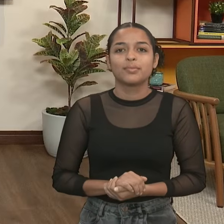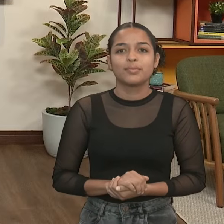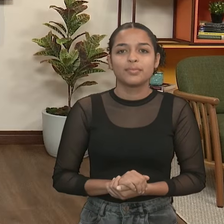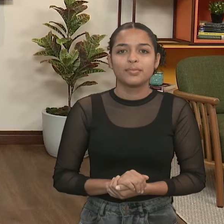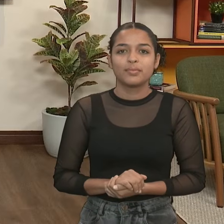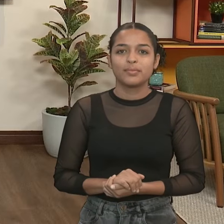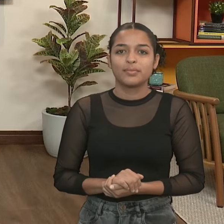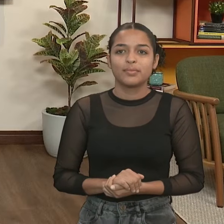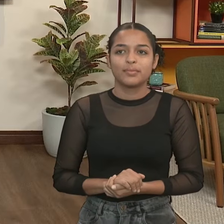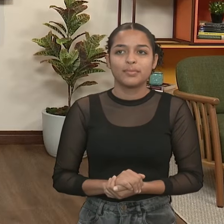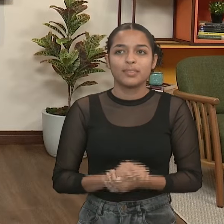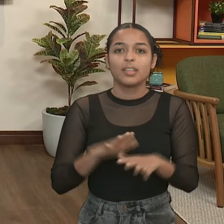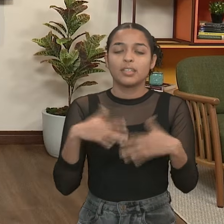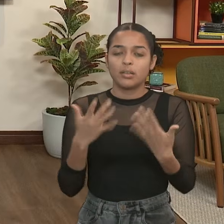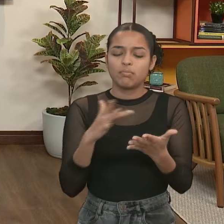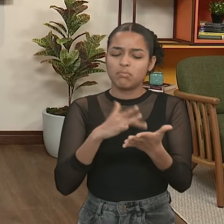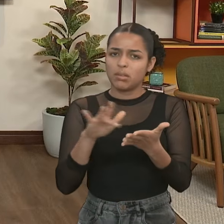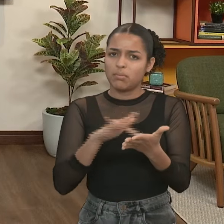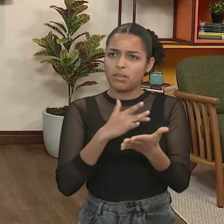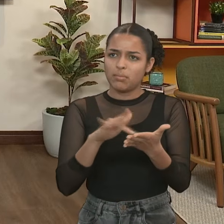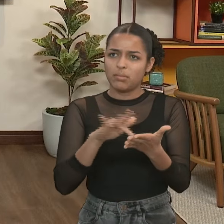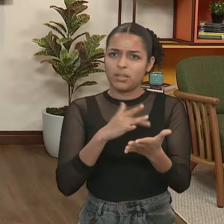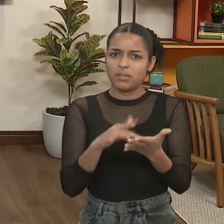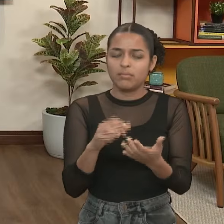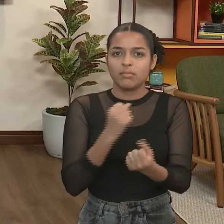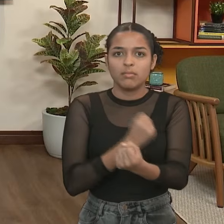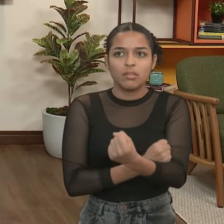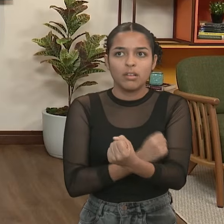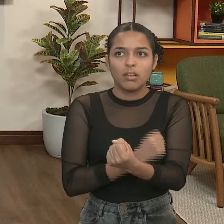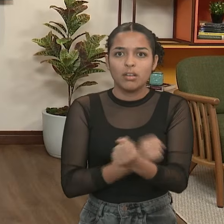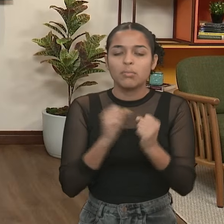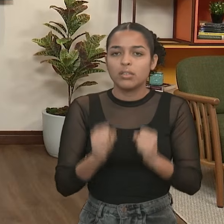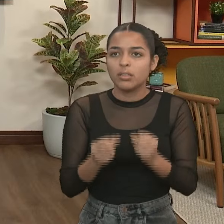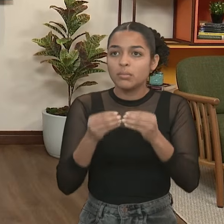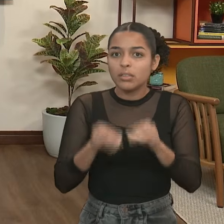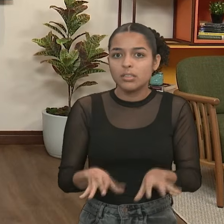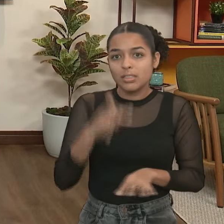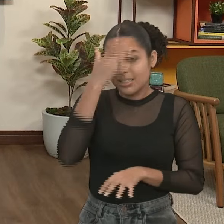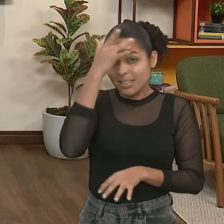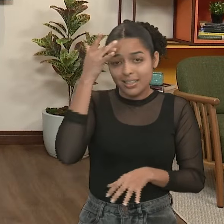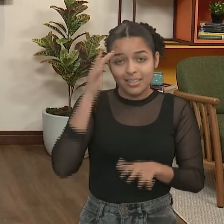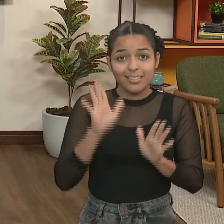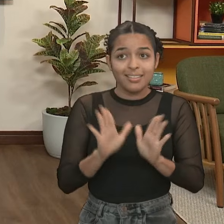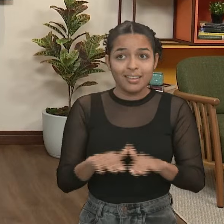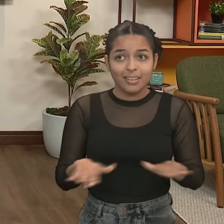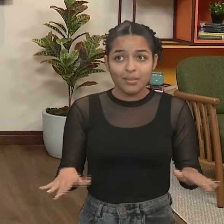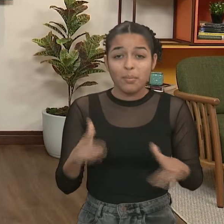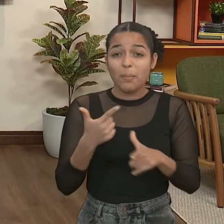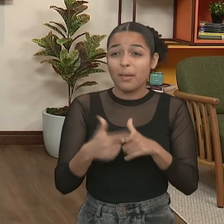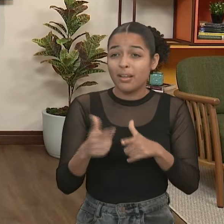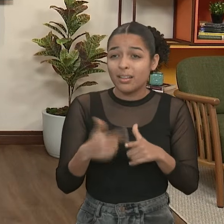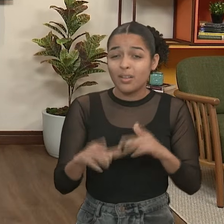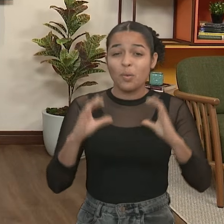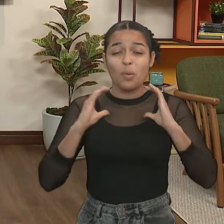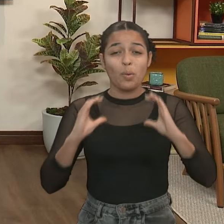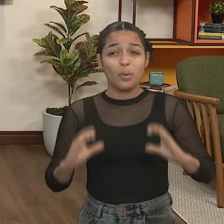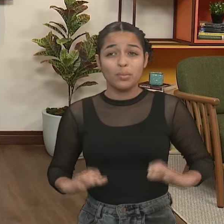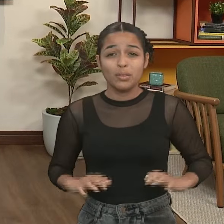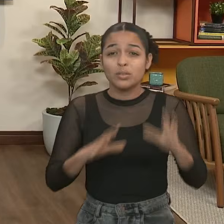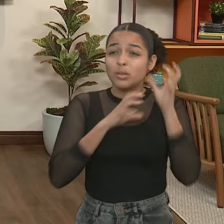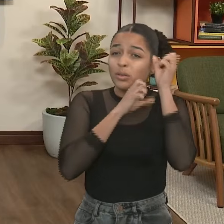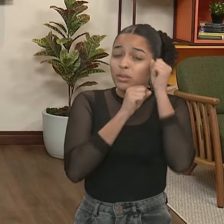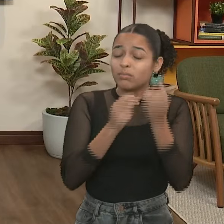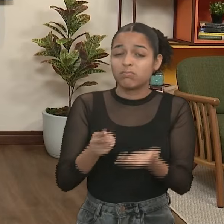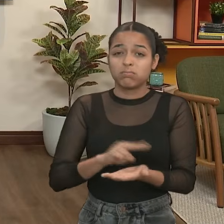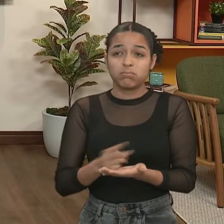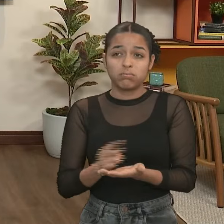Uso de telas prejudica a saúde mental infantil. Problemas de comportamento, sono e humor são apenas alguns